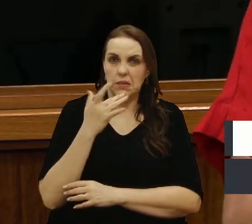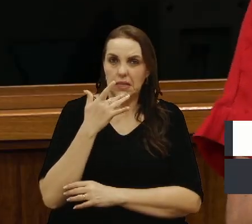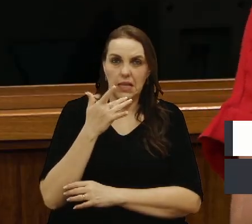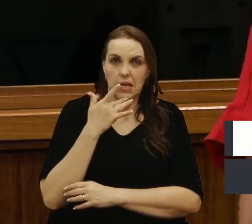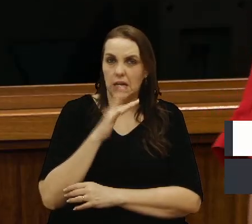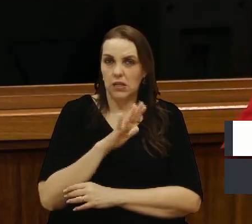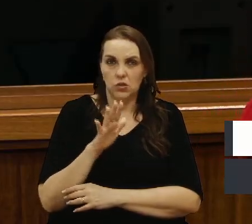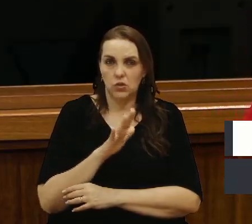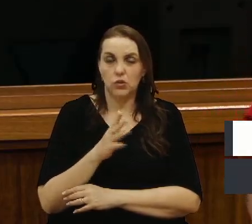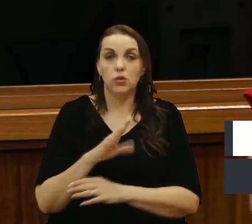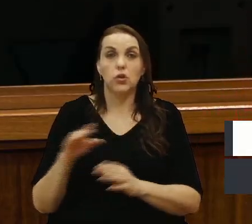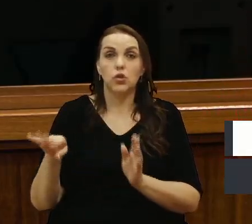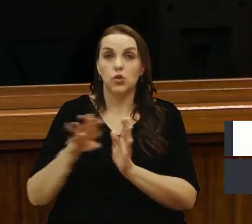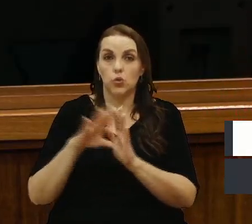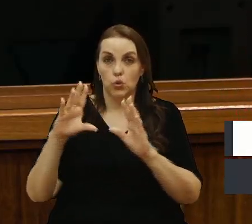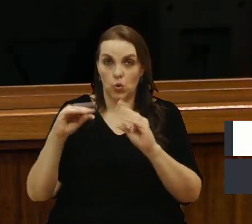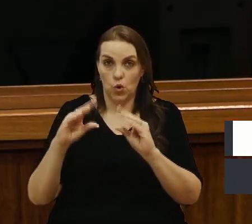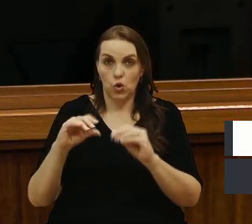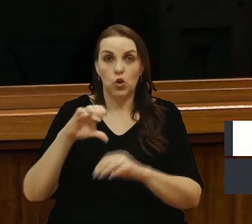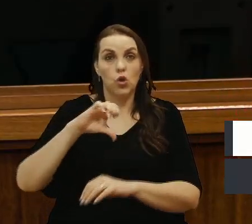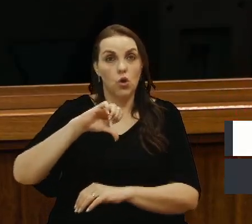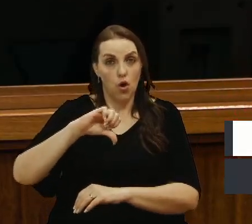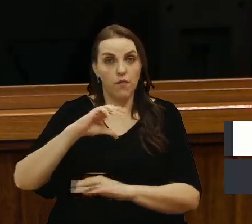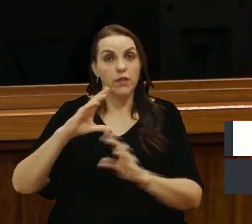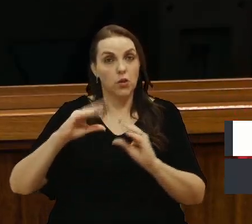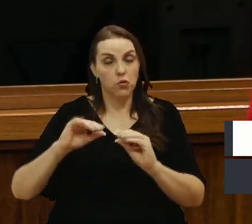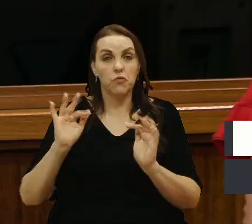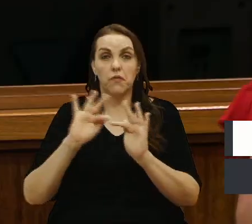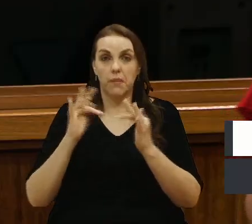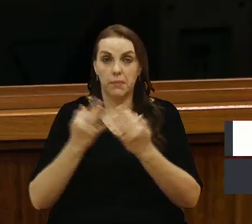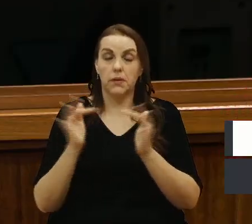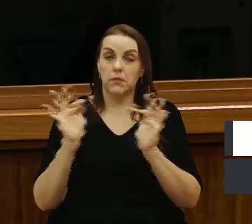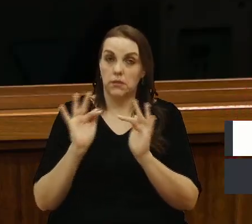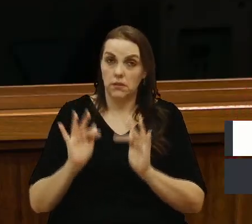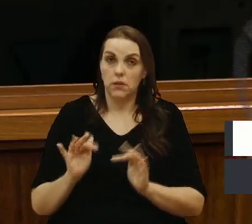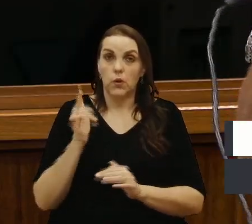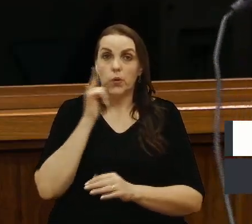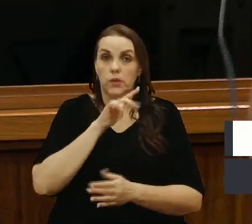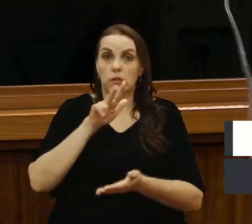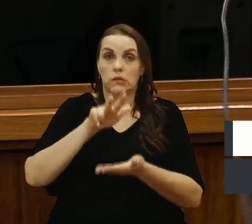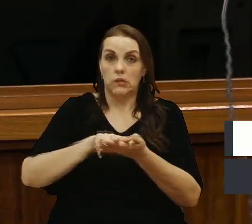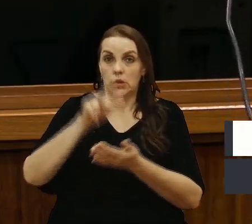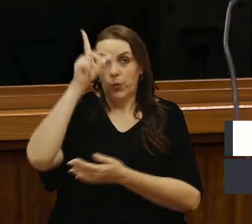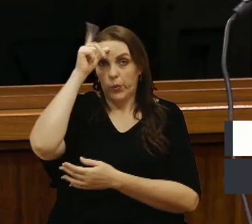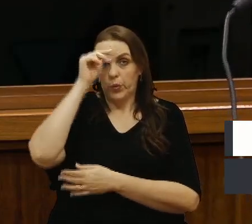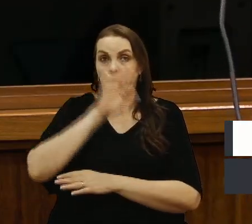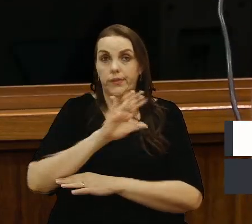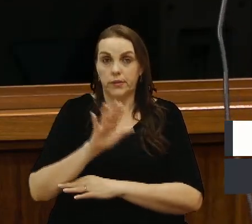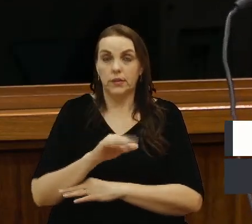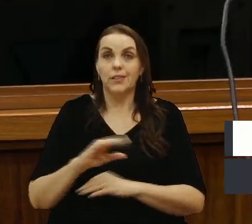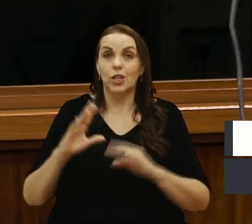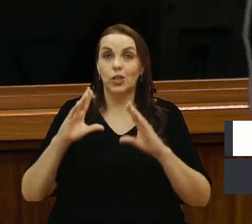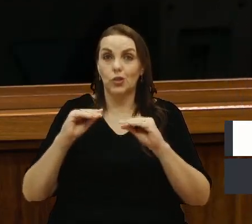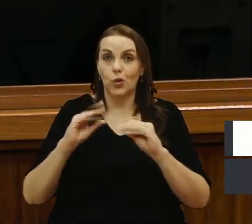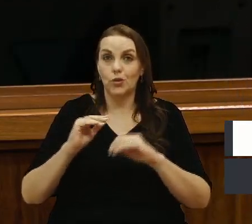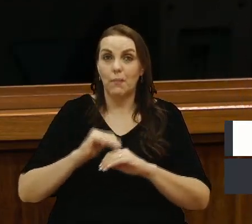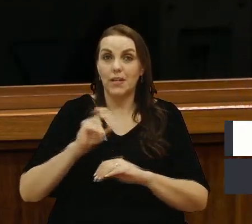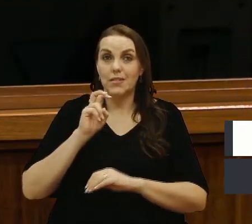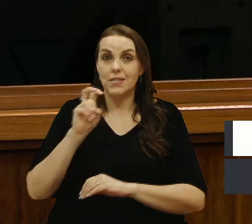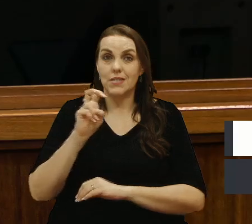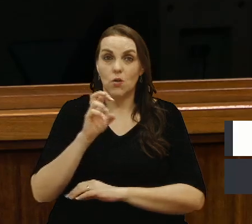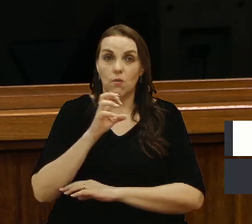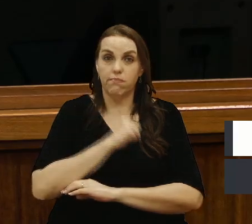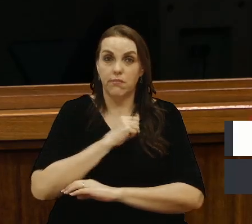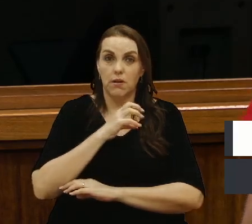noite, 9 horas, a família feliz tinha conseguido um leito. Naquela noite, ela teve mais de 5